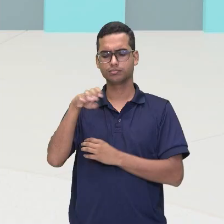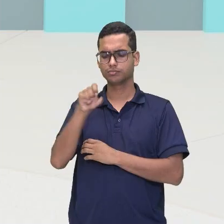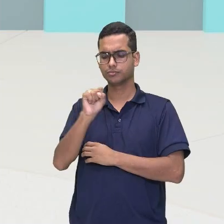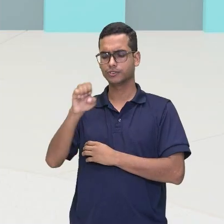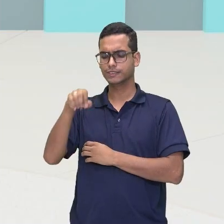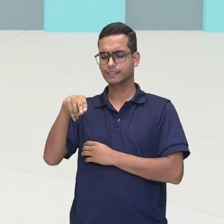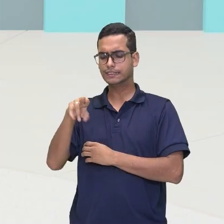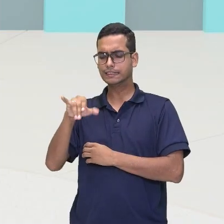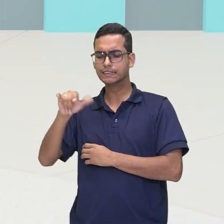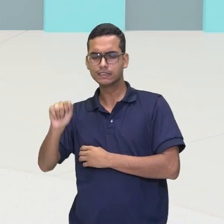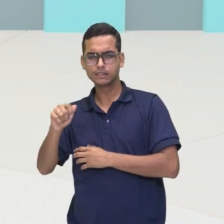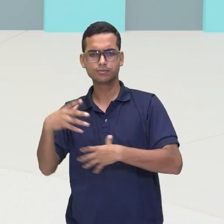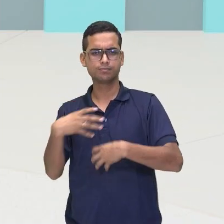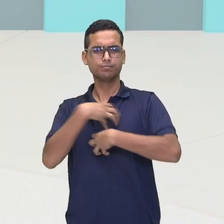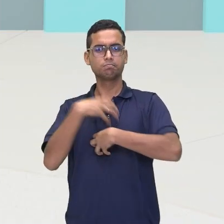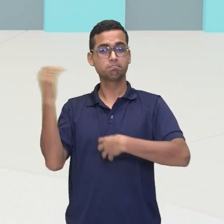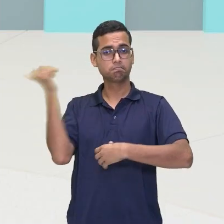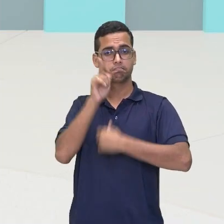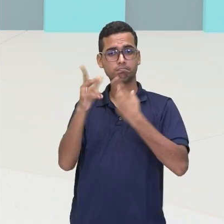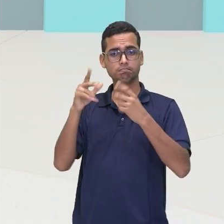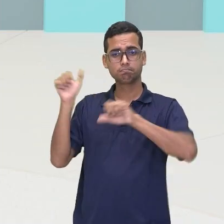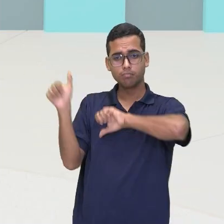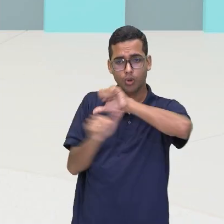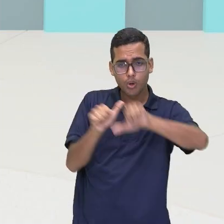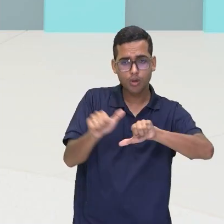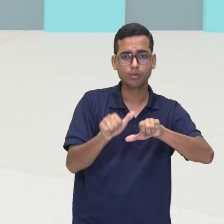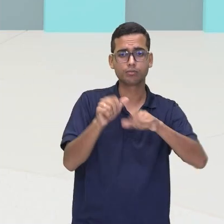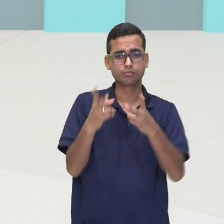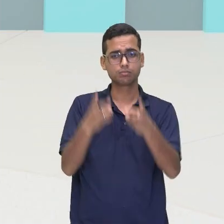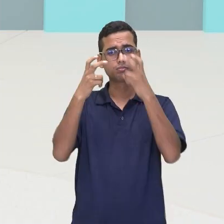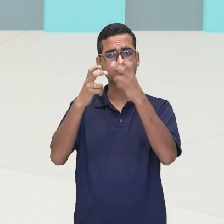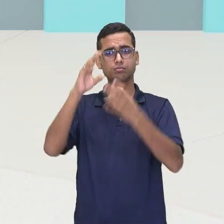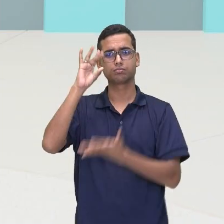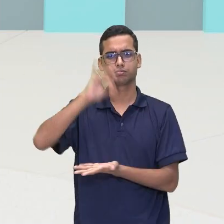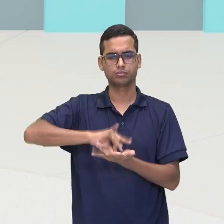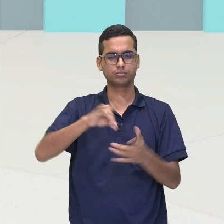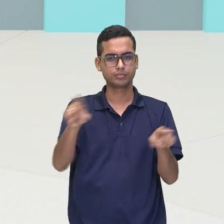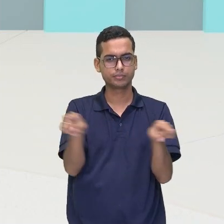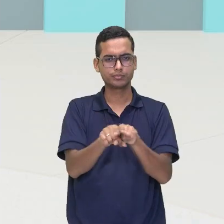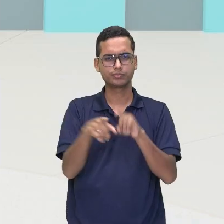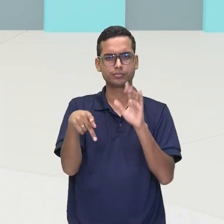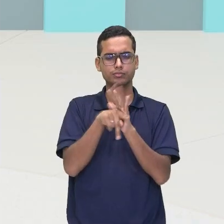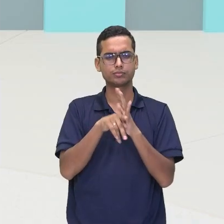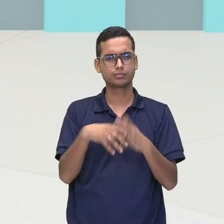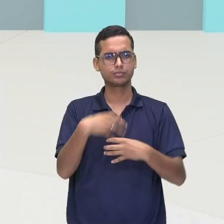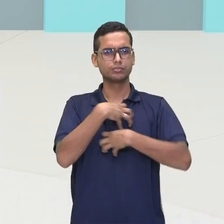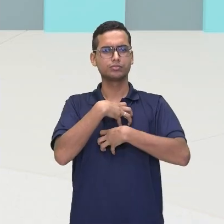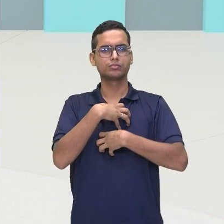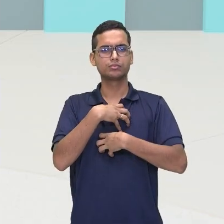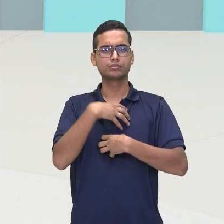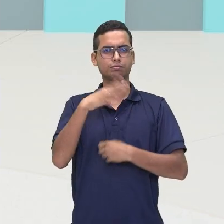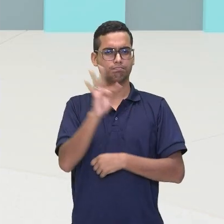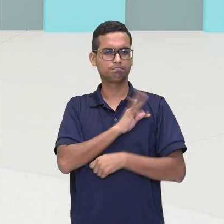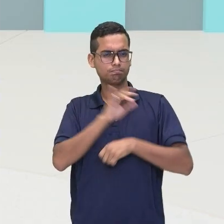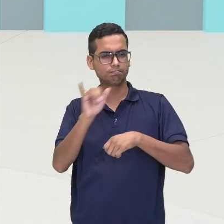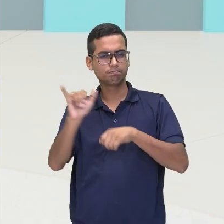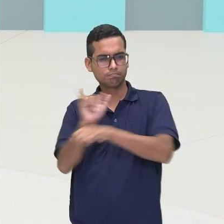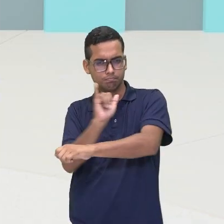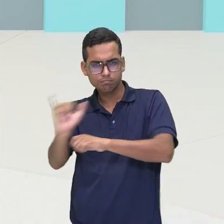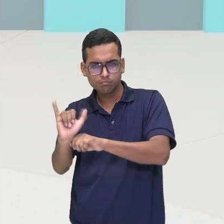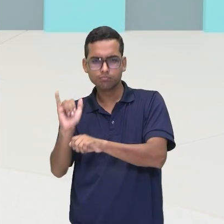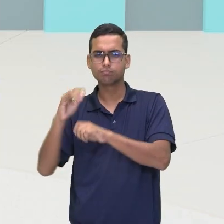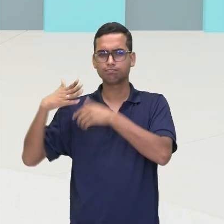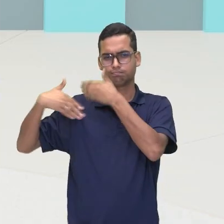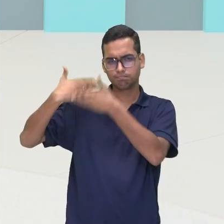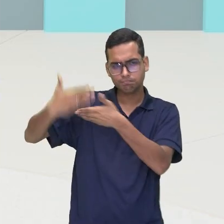ela tem aquilo que é primordial. Então, a essência da técnica, aos poucos, né, vai se revelando.